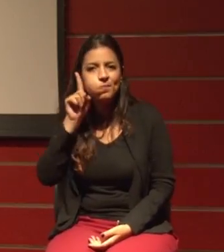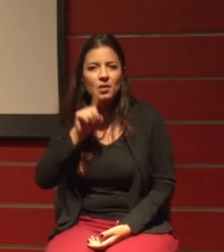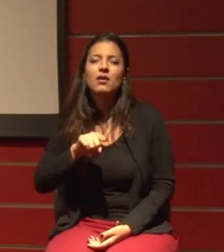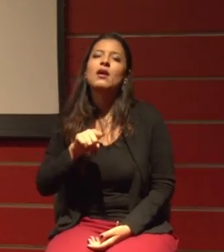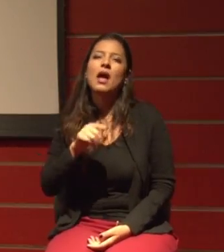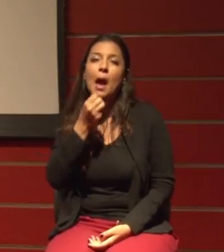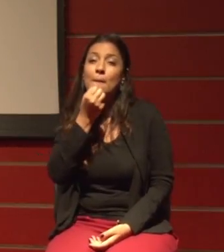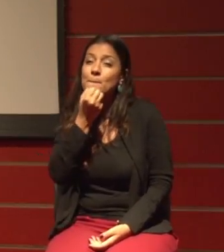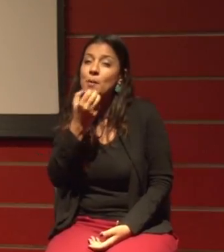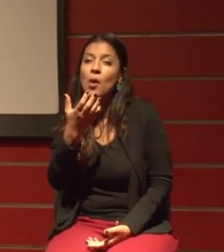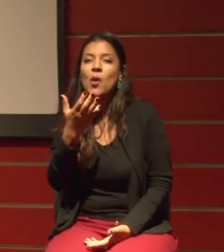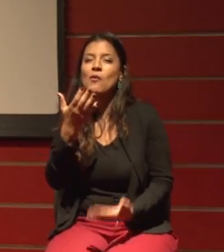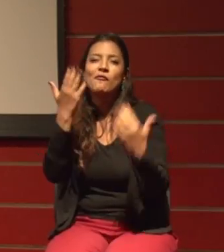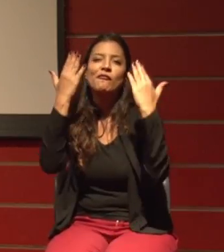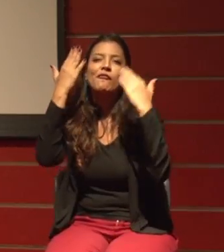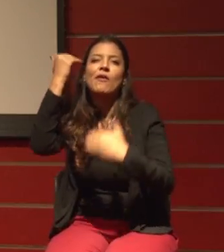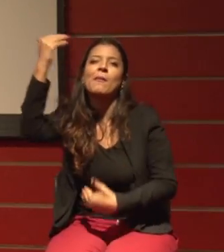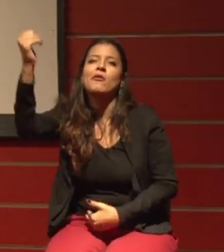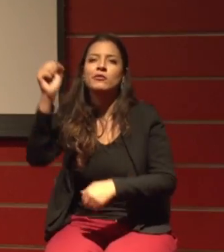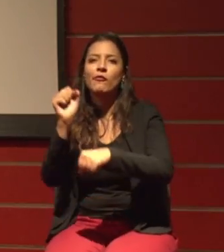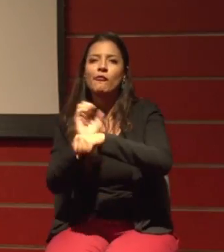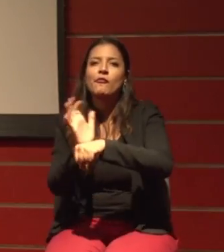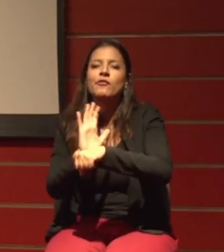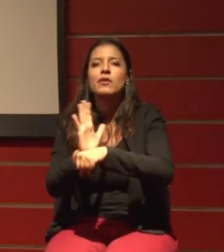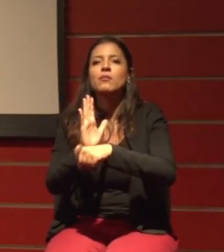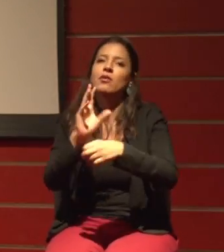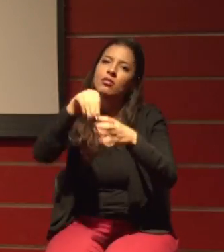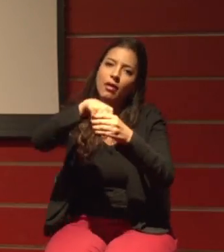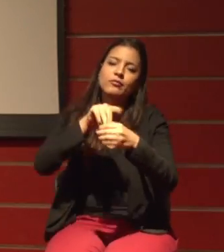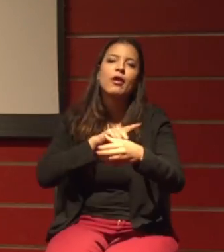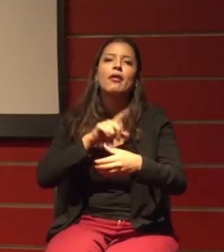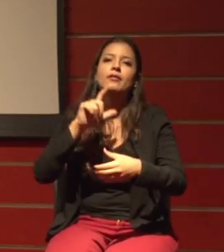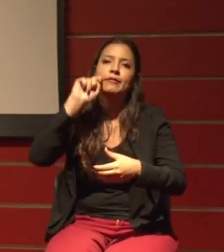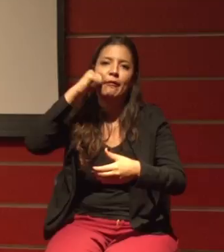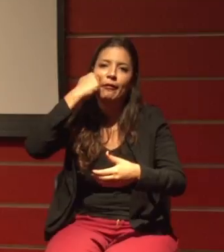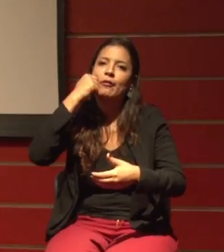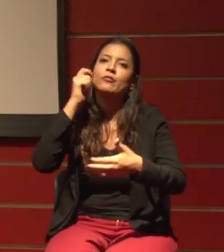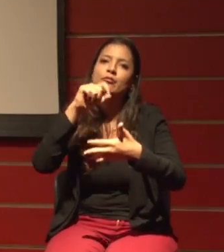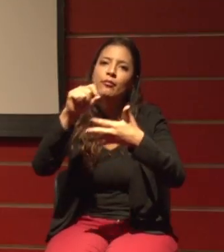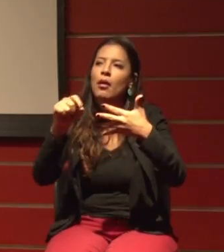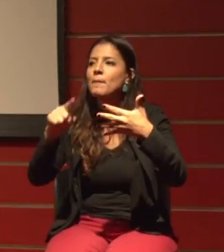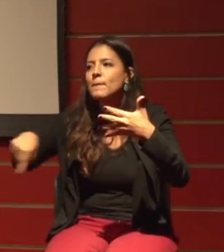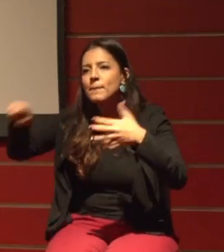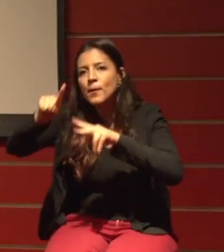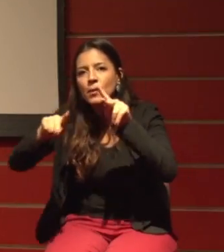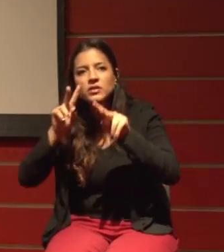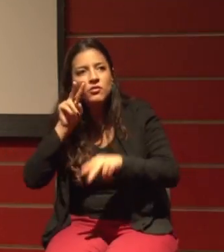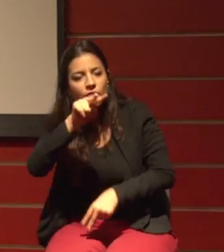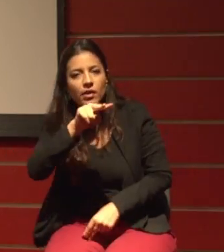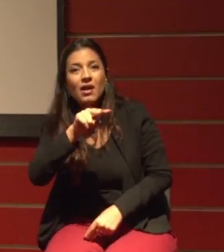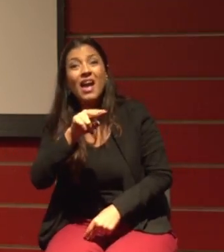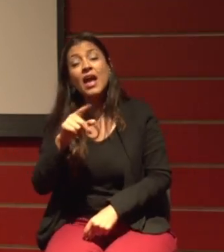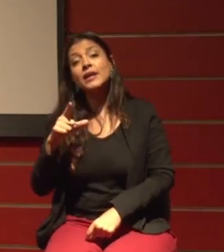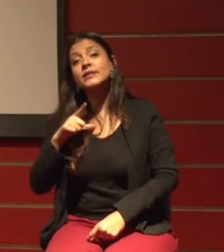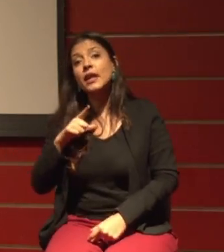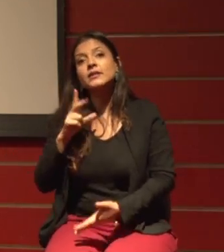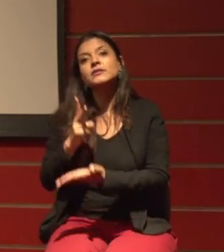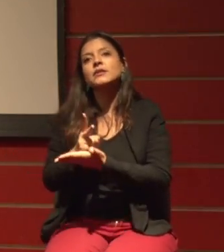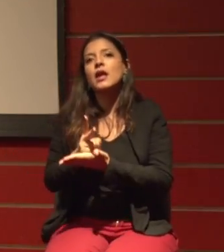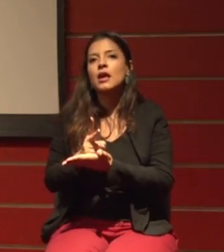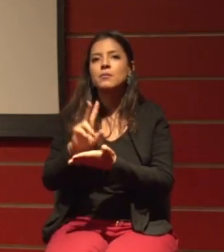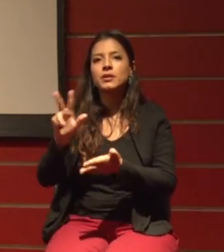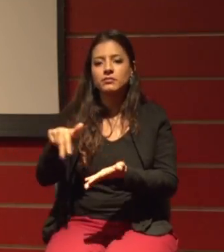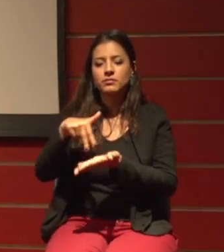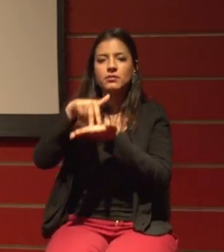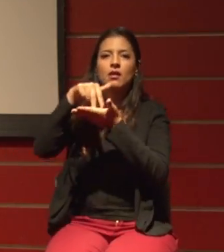certo tipo de filme de negro ou com negros ou para negros né em que aparece um herói Redentor branco como foi